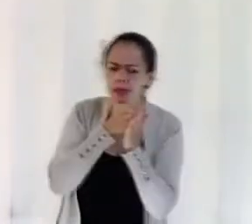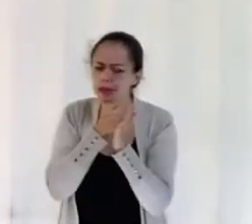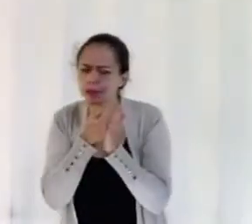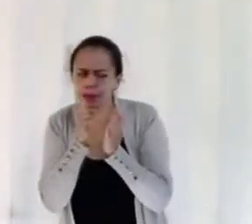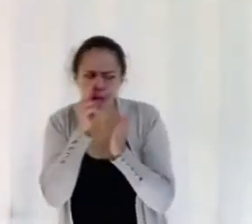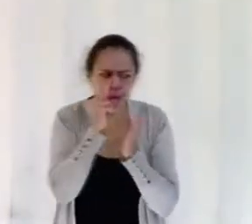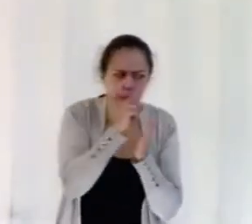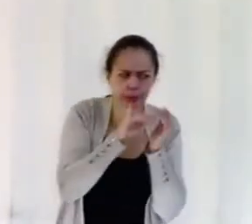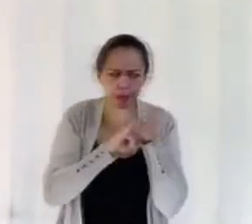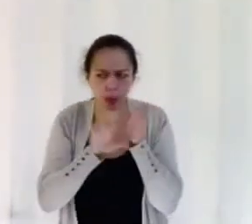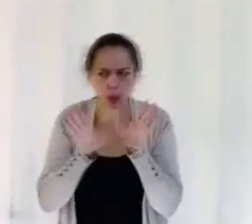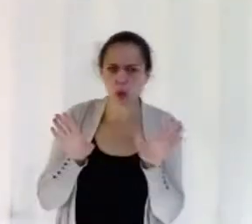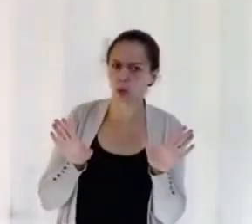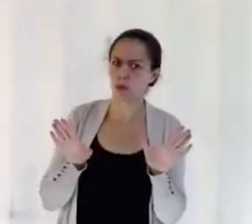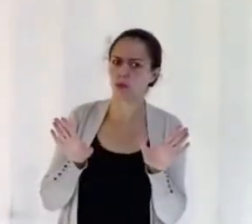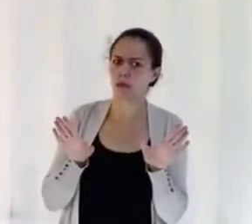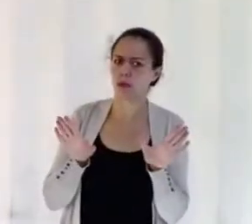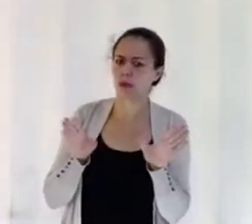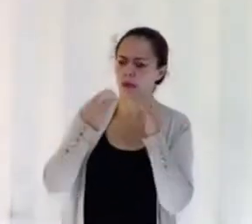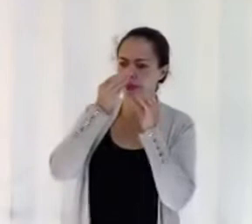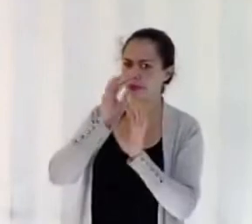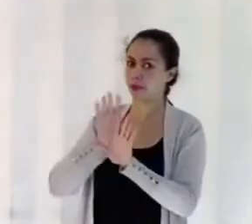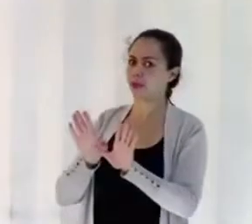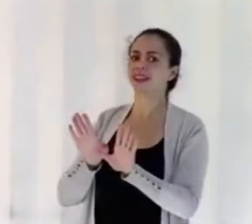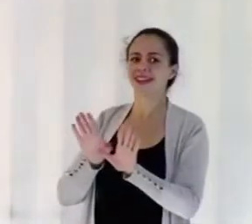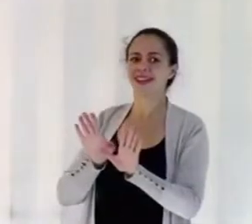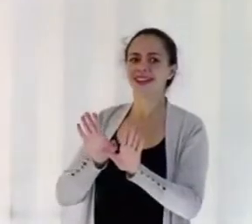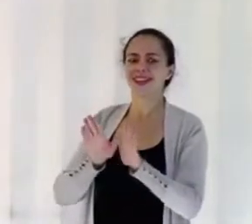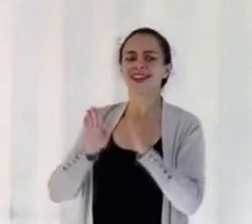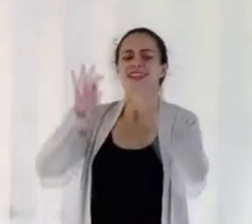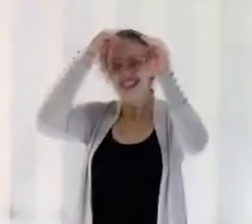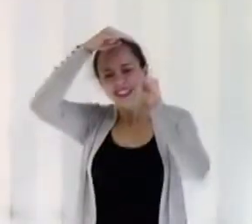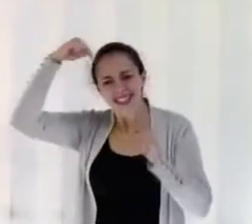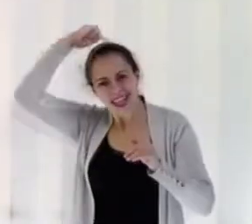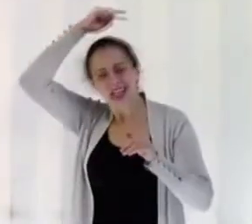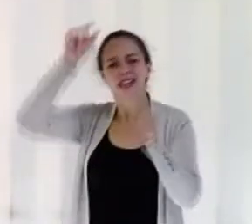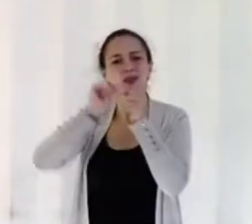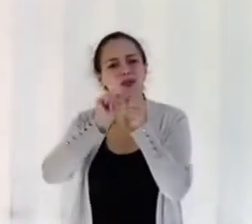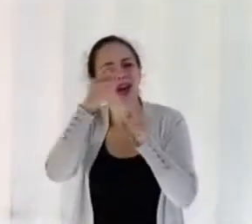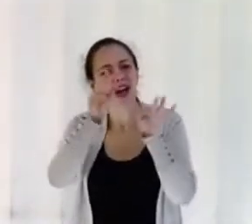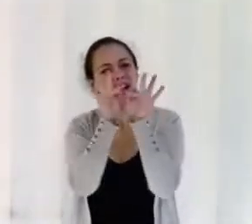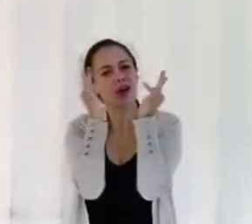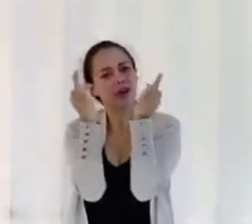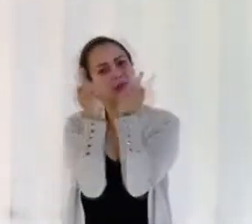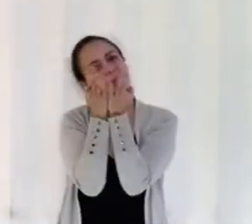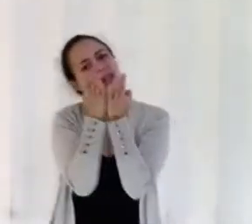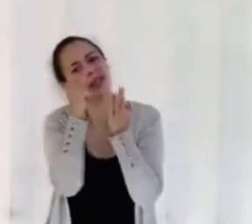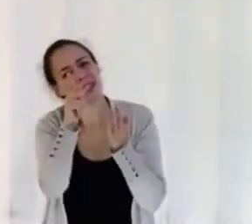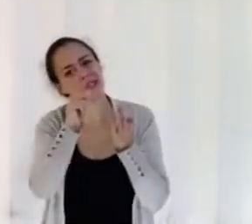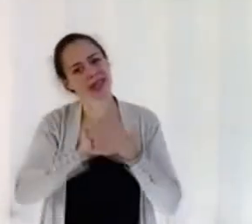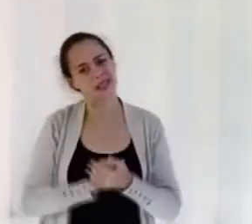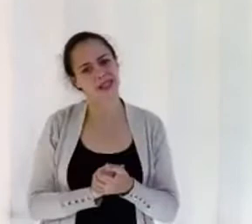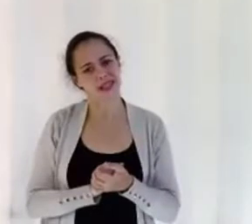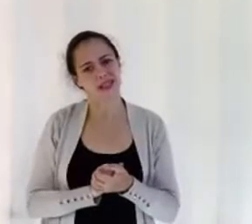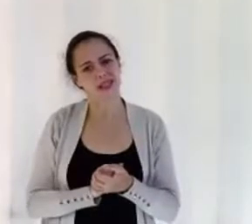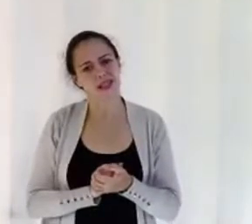Deus oferece a nós, através do nosso trabalho, através dos benefícios da sua graça, nós